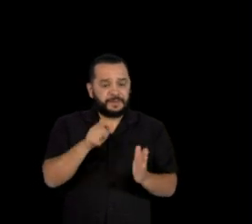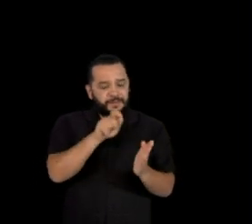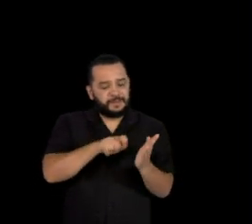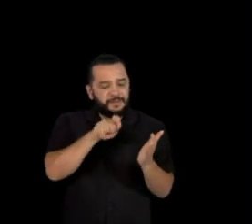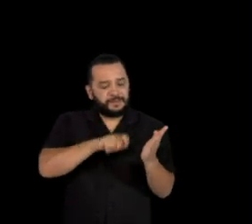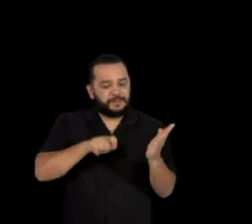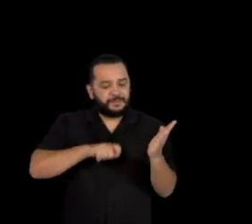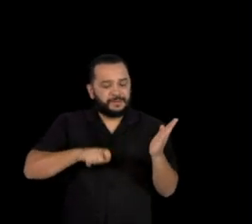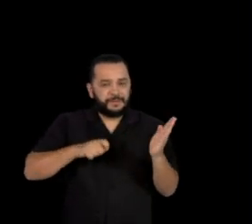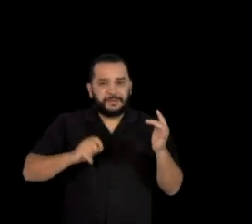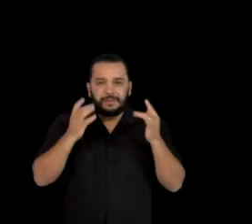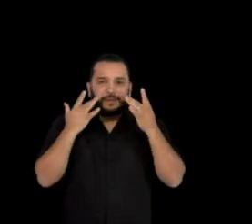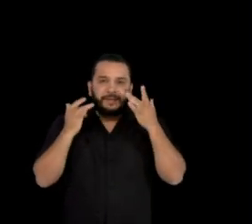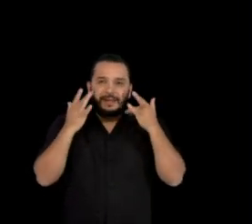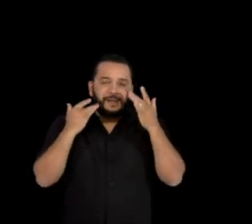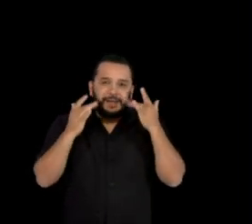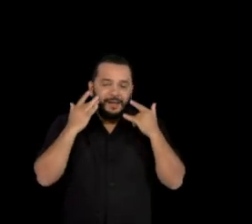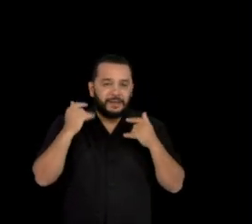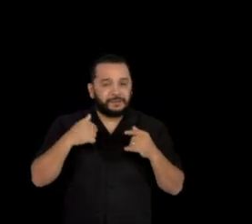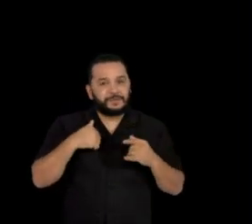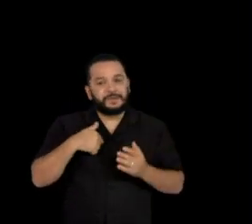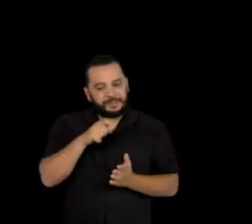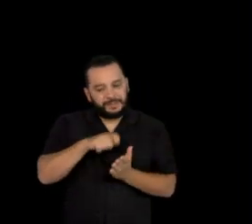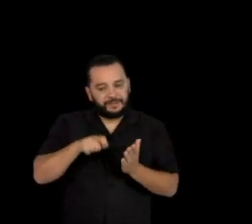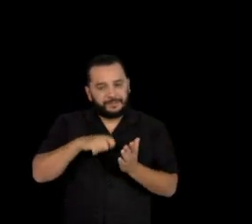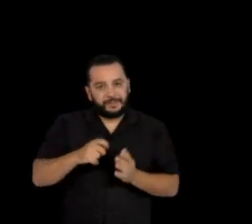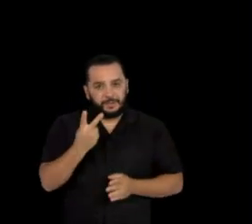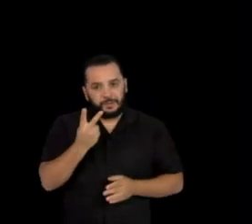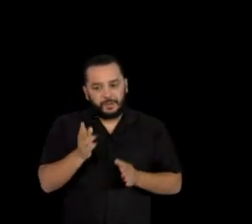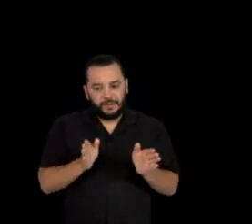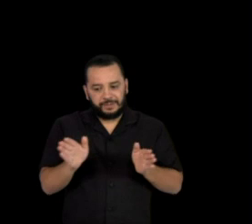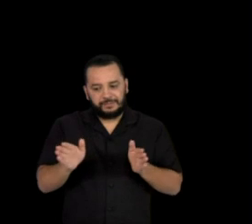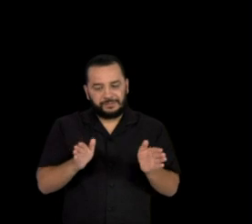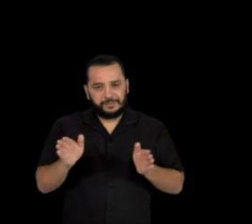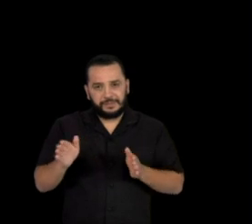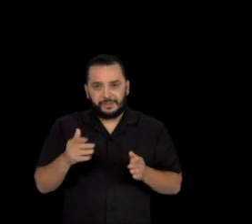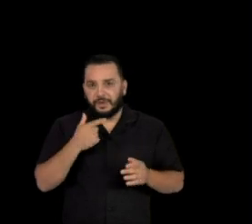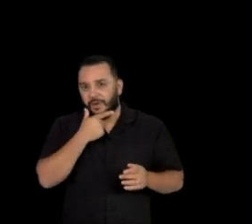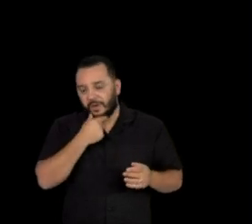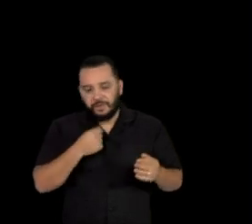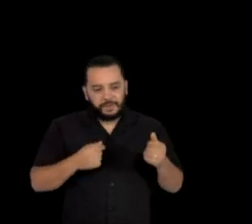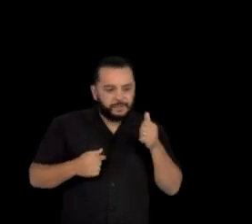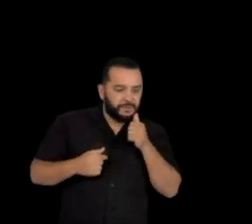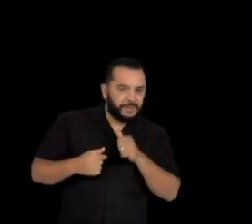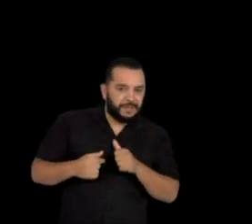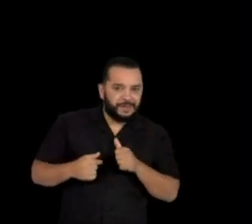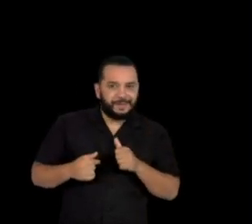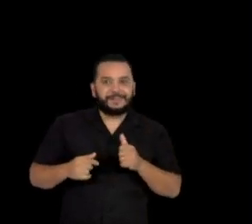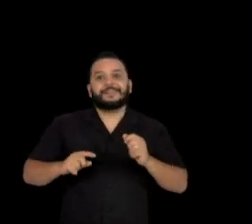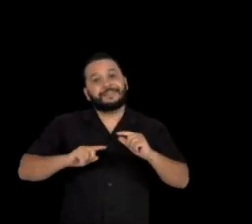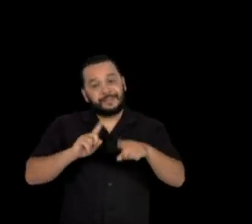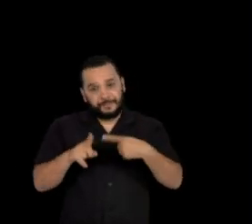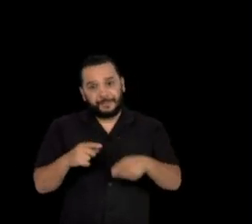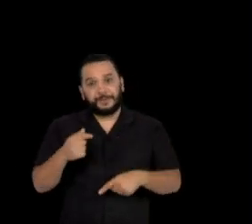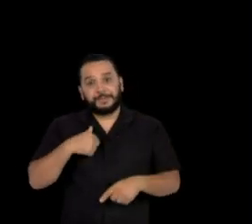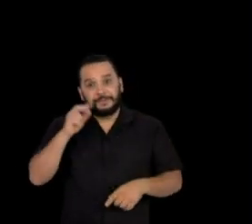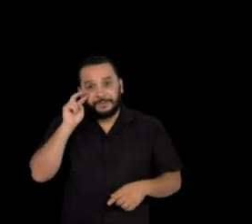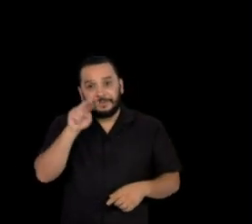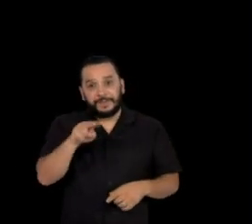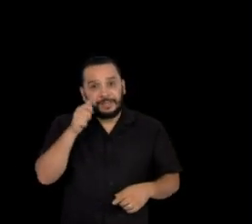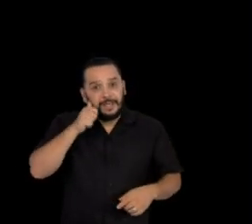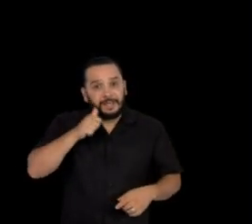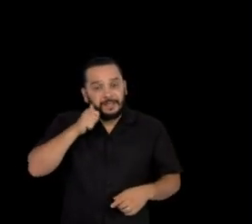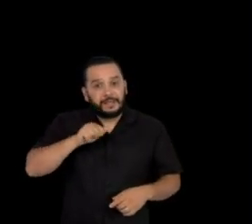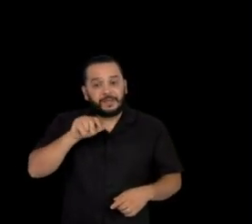peça, eu escrevi com as duas versões. Nossa, eu não tenho nem palavras para dizer a emoção que foi ver você fazer a Loba